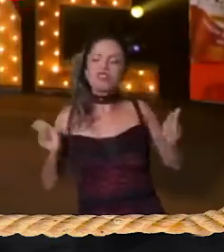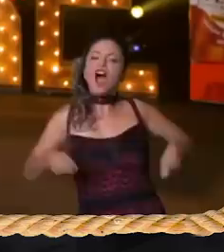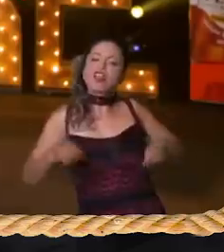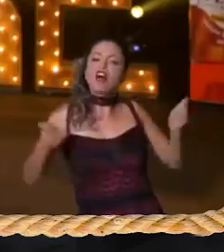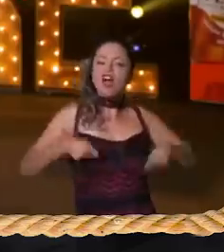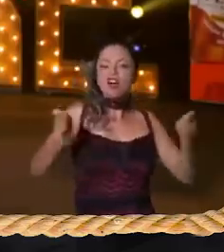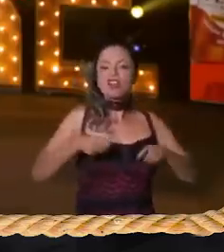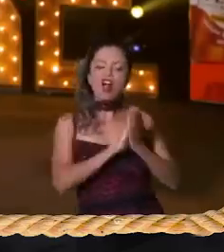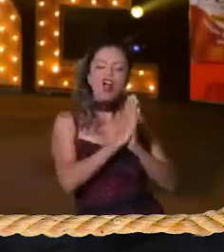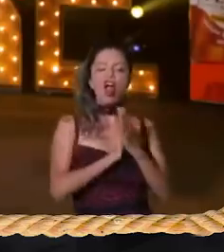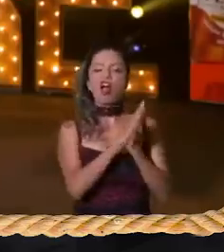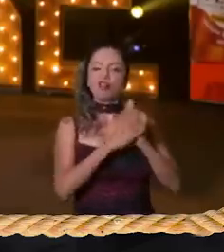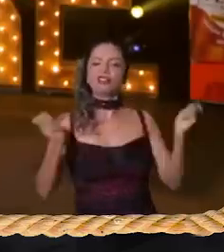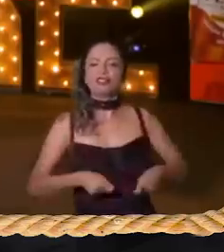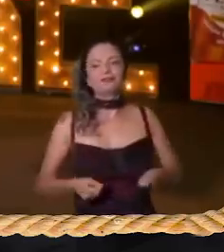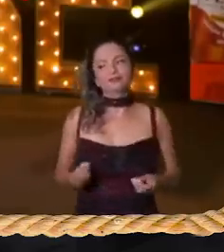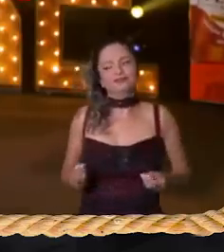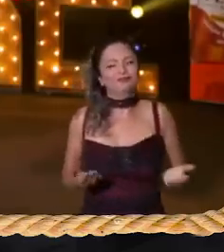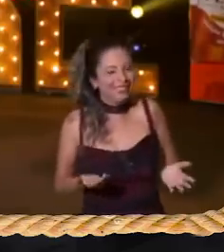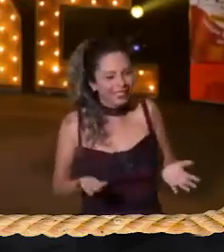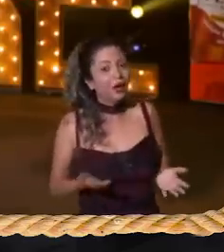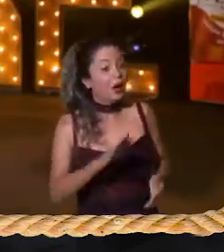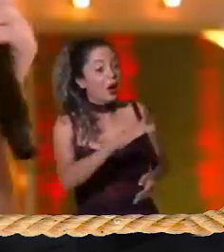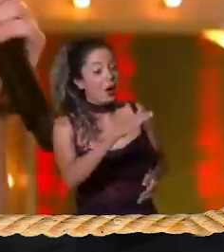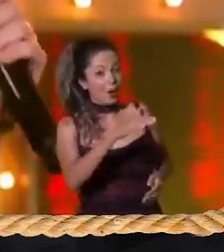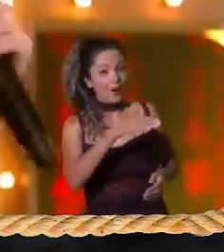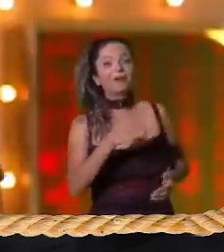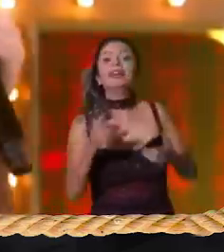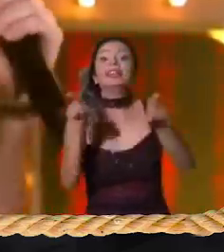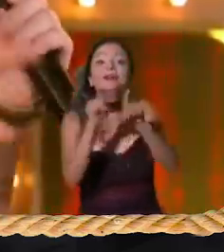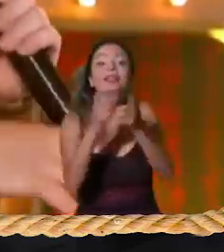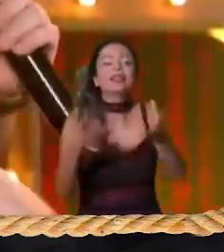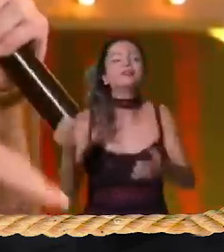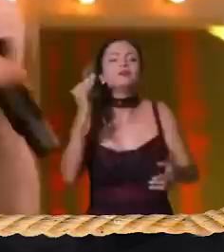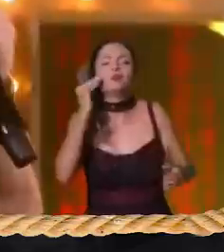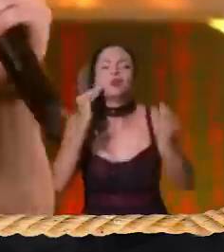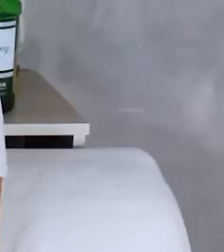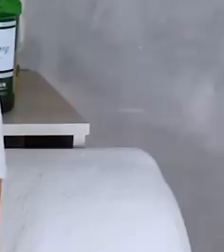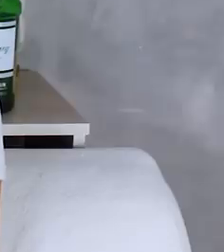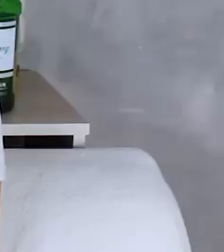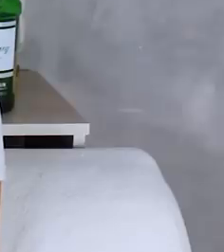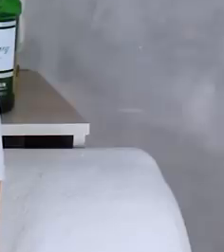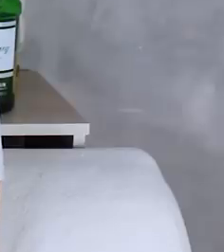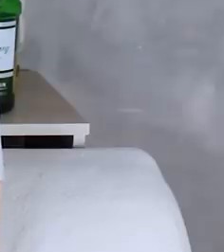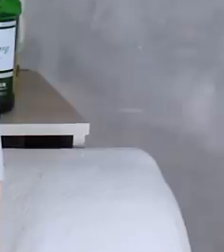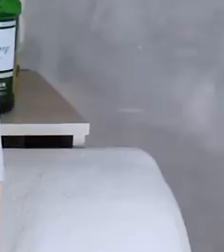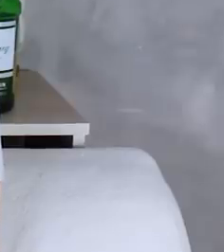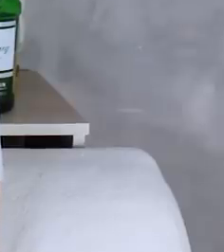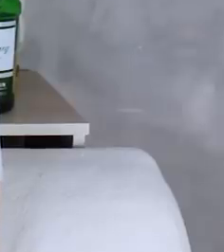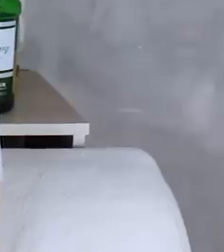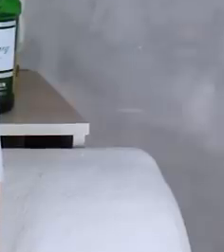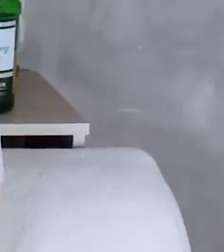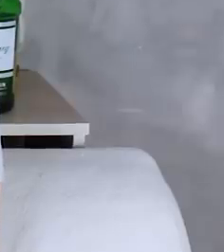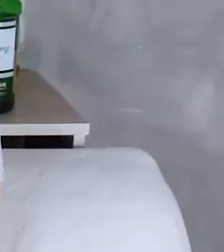Outra coisa. Ô, Léo, quero mandar um beijo também ao Celton Mello, a galera toda. E o Léo Magalhães,